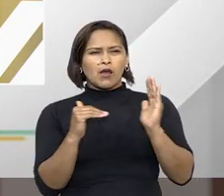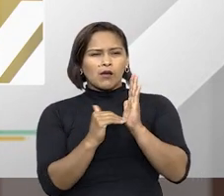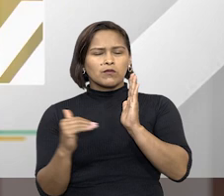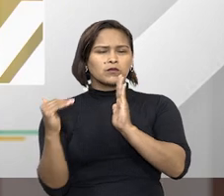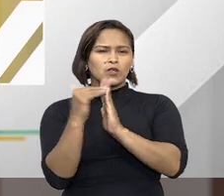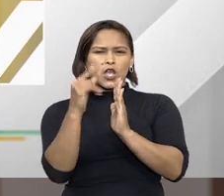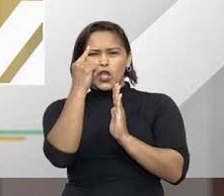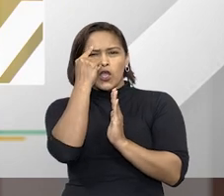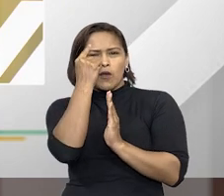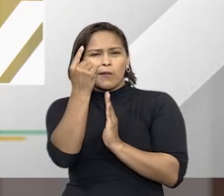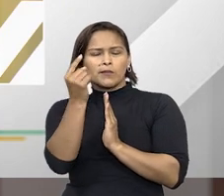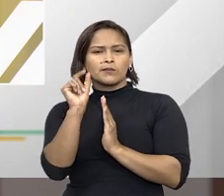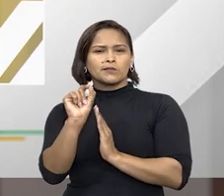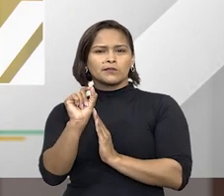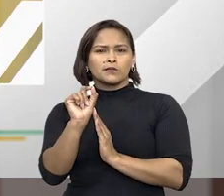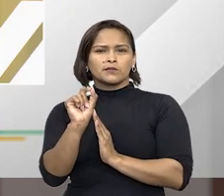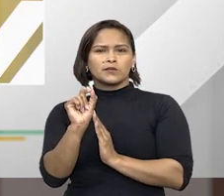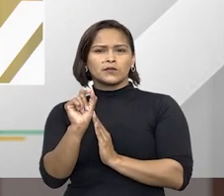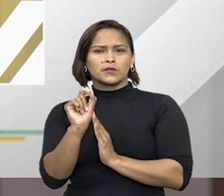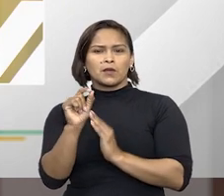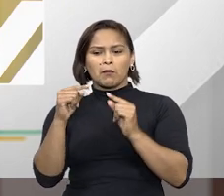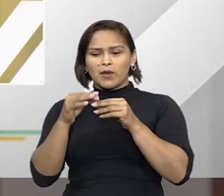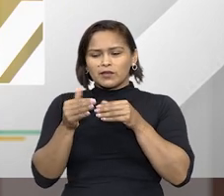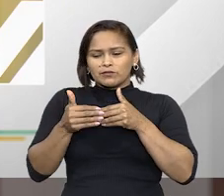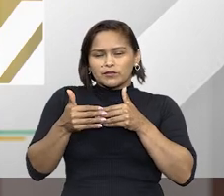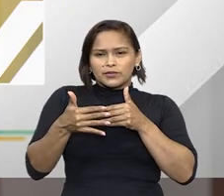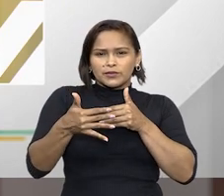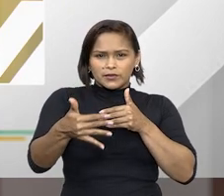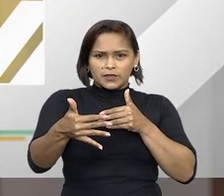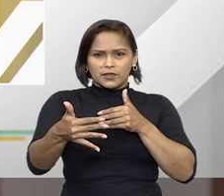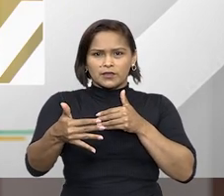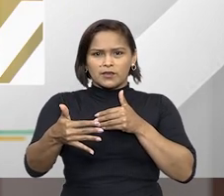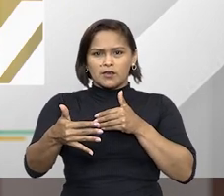que para se estender